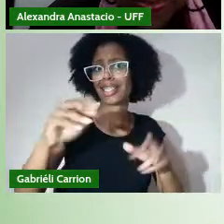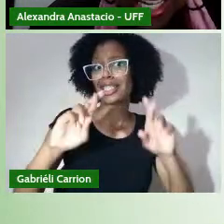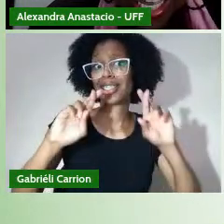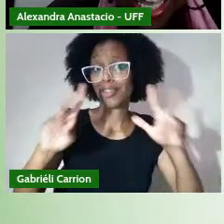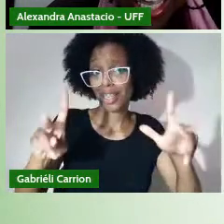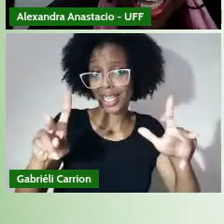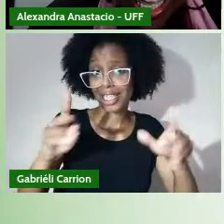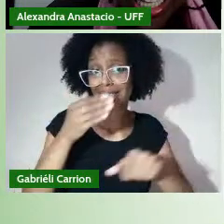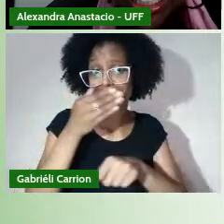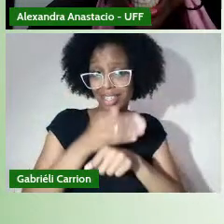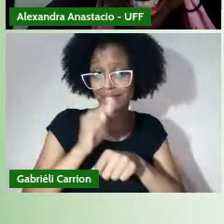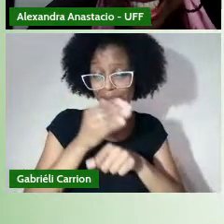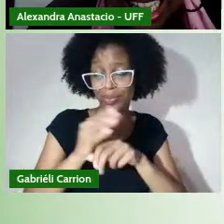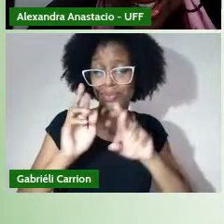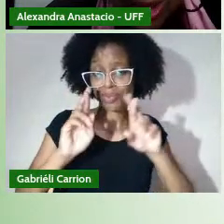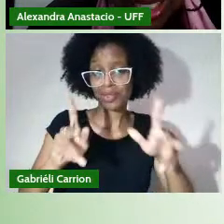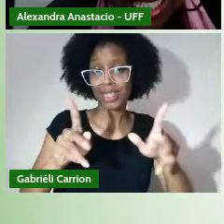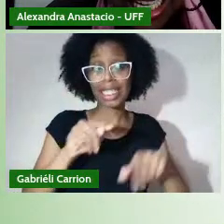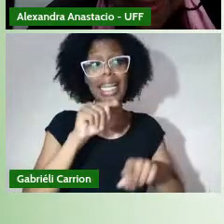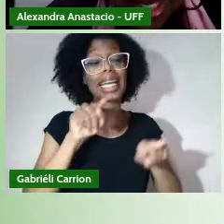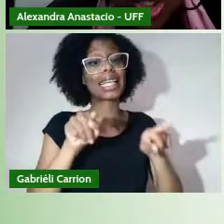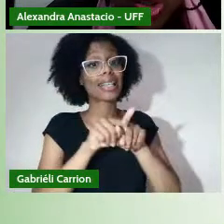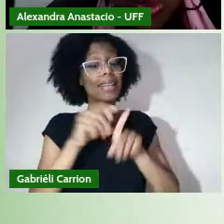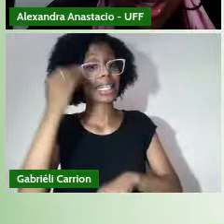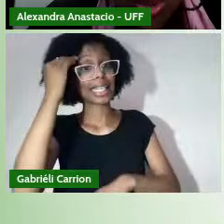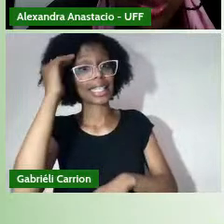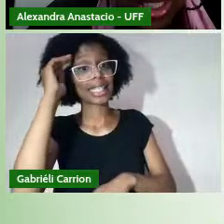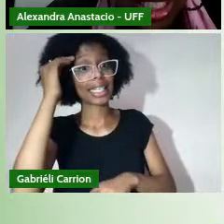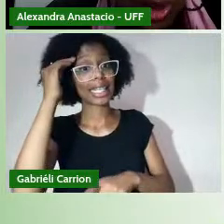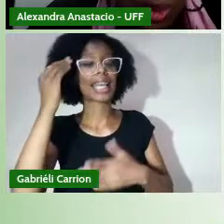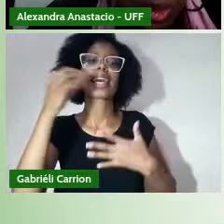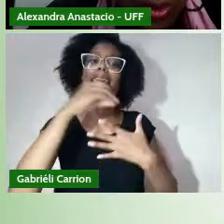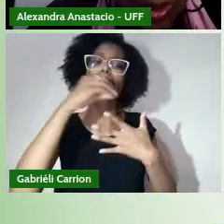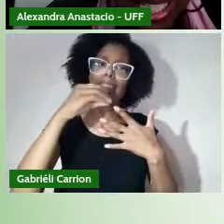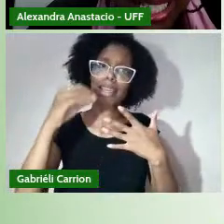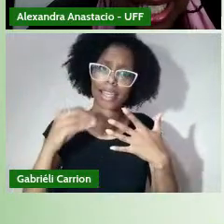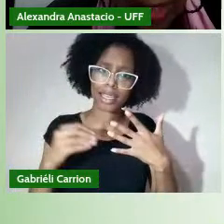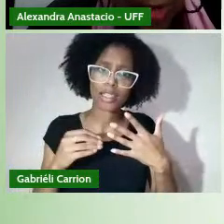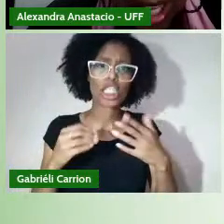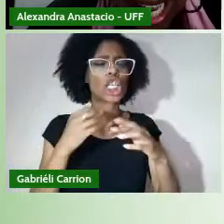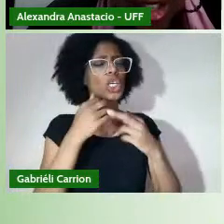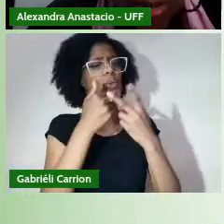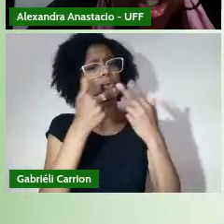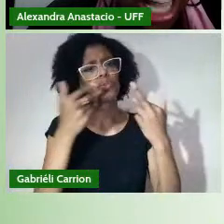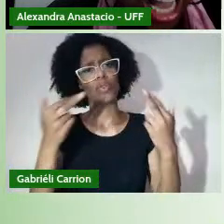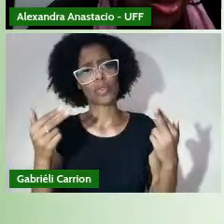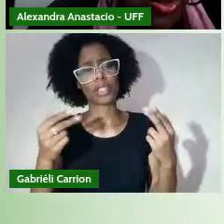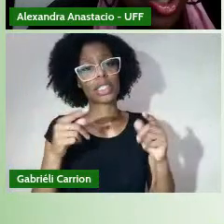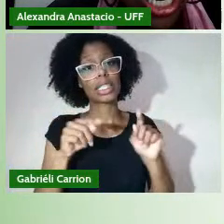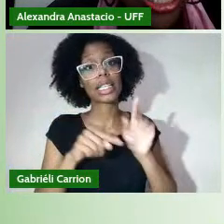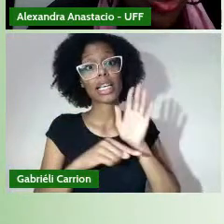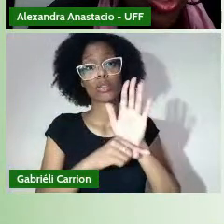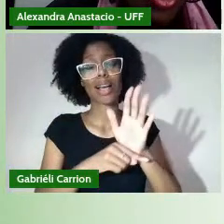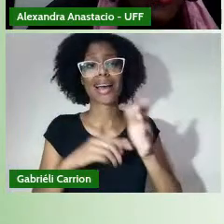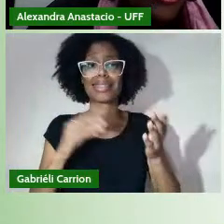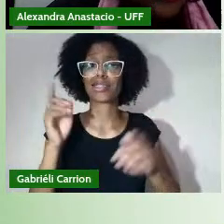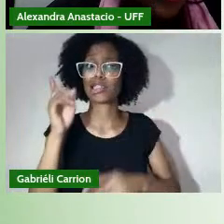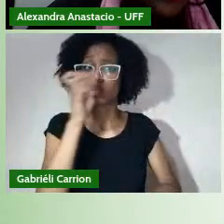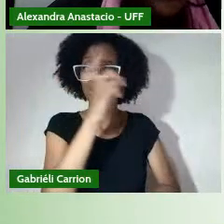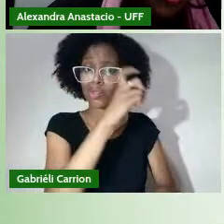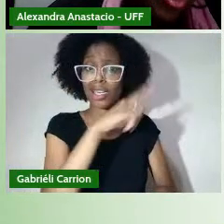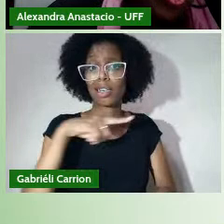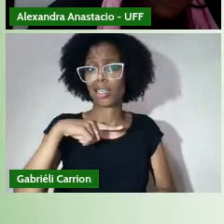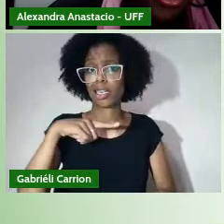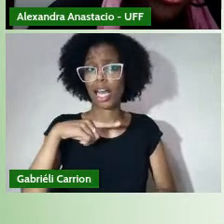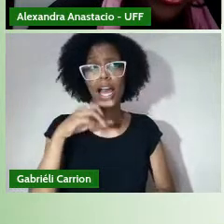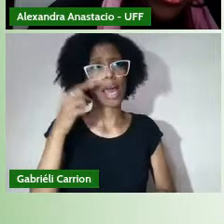né? Entendendo, então, tais elementos, quanto em número excessivo oferece obstáculos, né? Então, não é só o